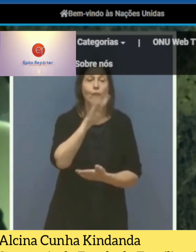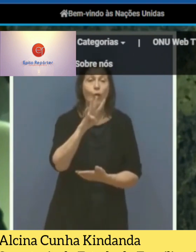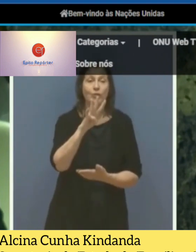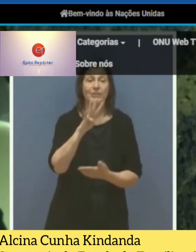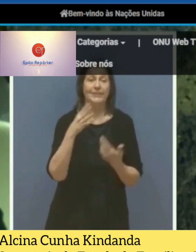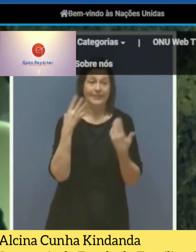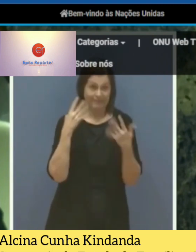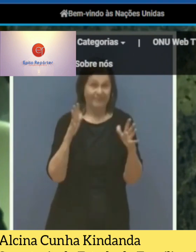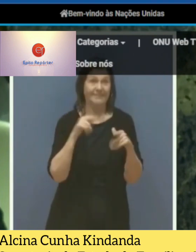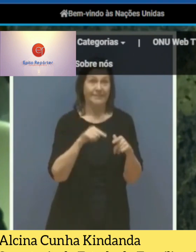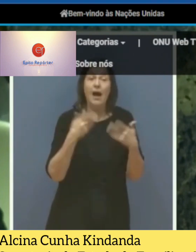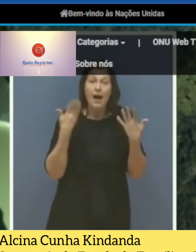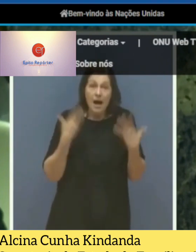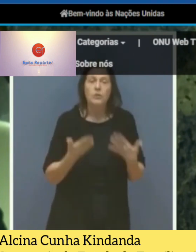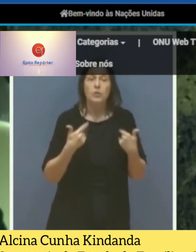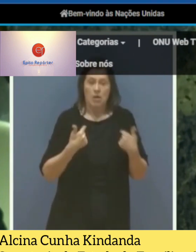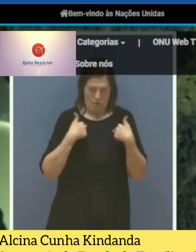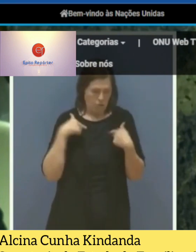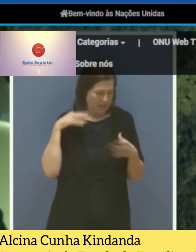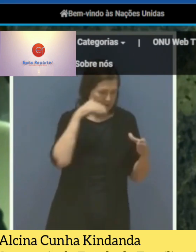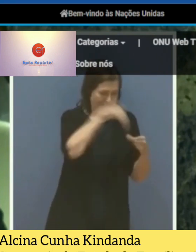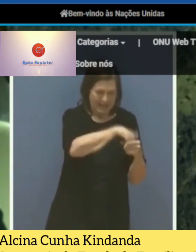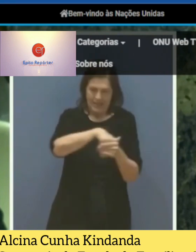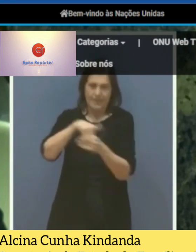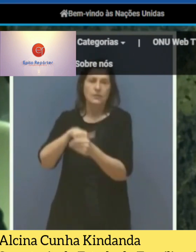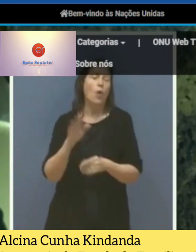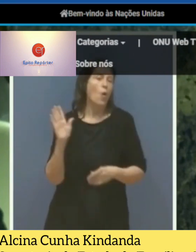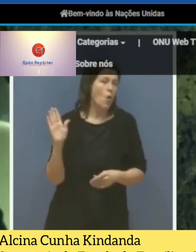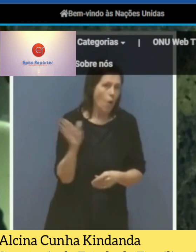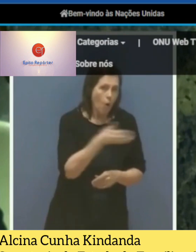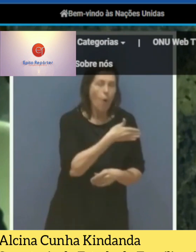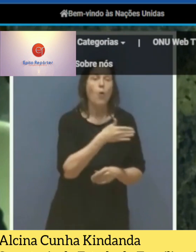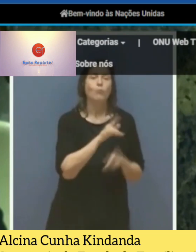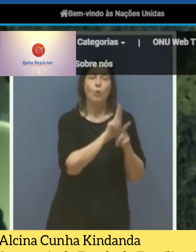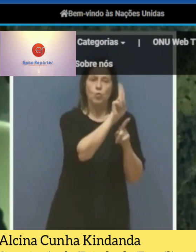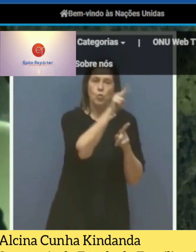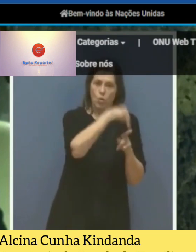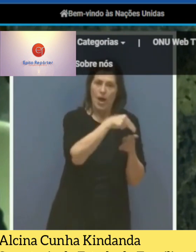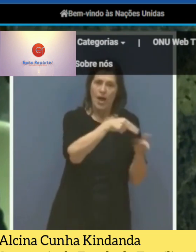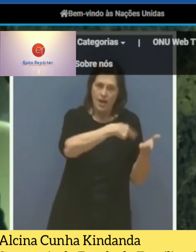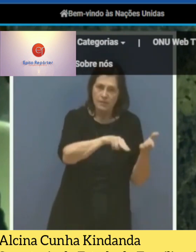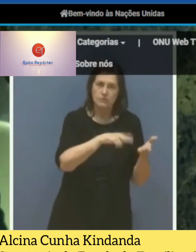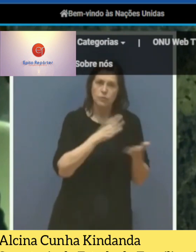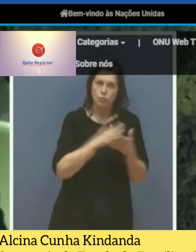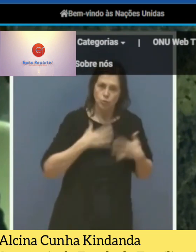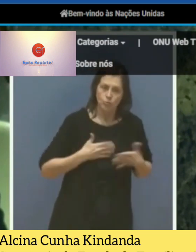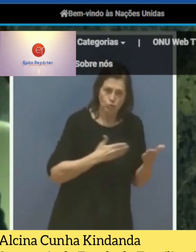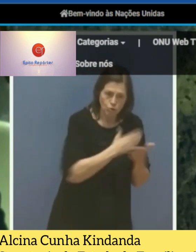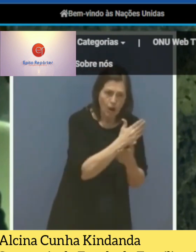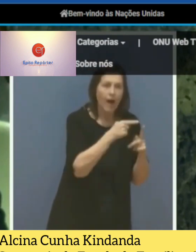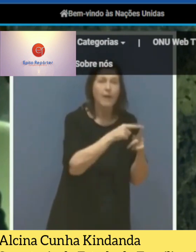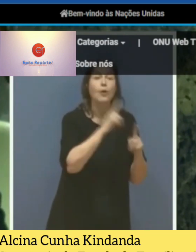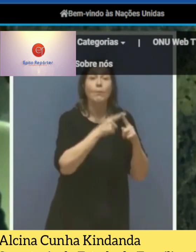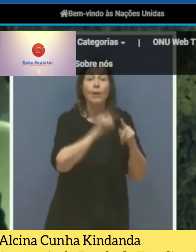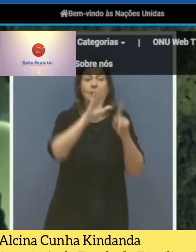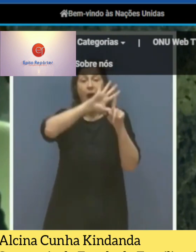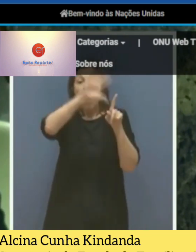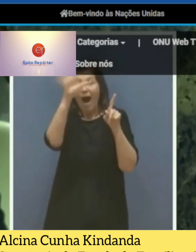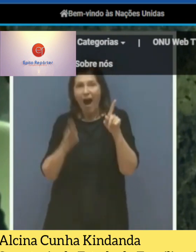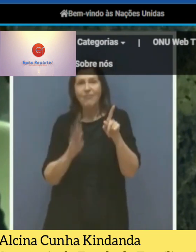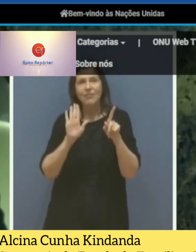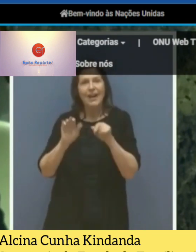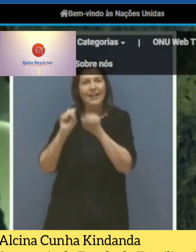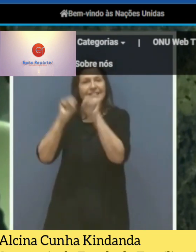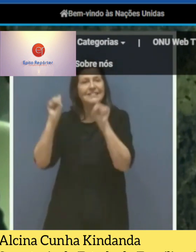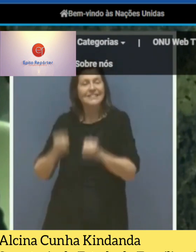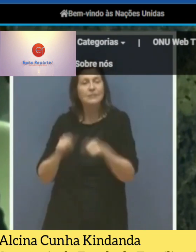humanos quer sejam das Nações Unidas como do sistema africano após a sua ratificação convite a